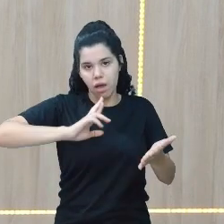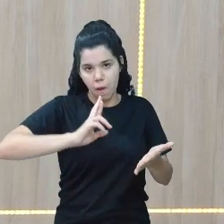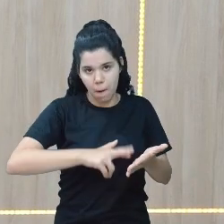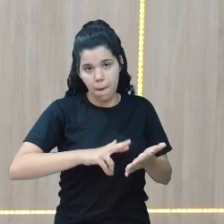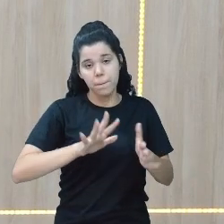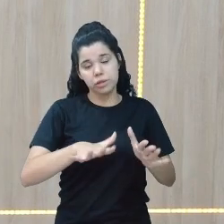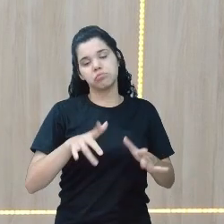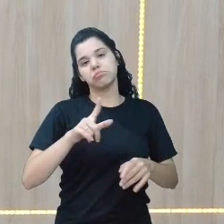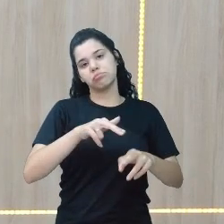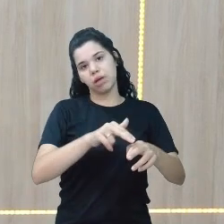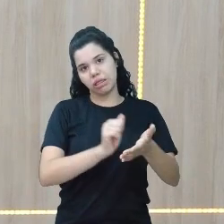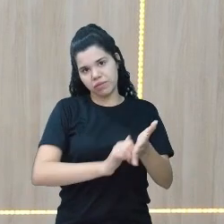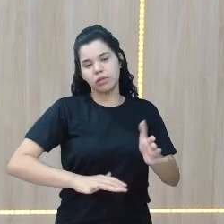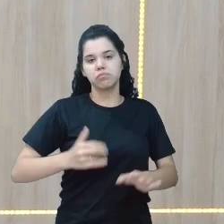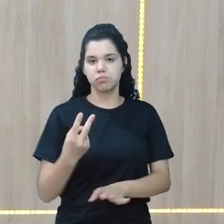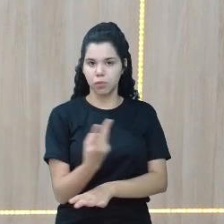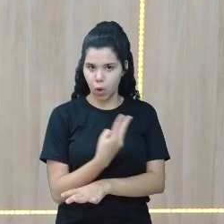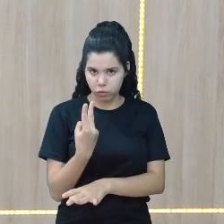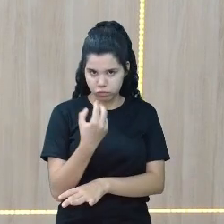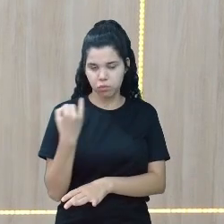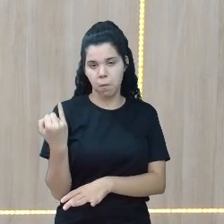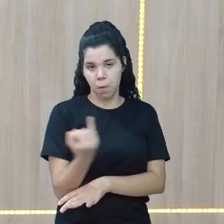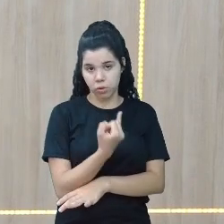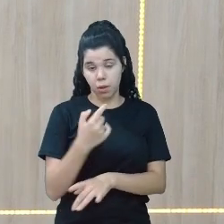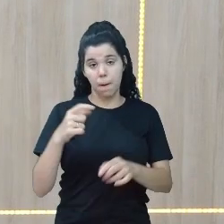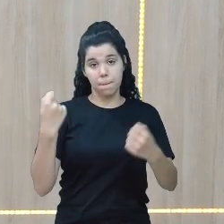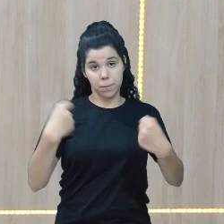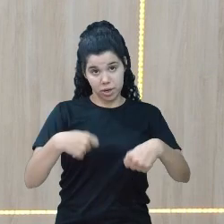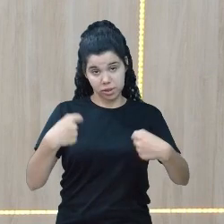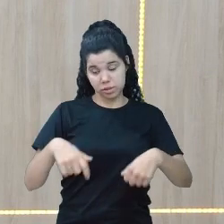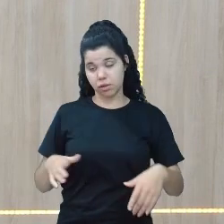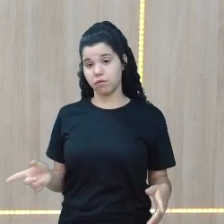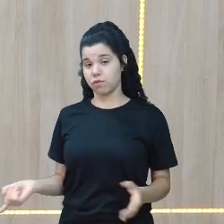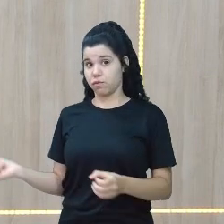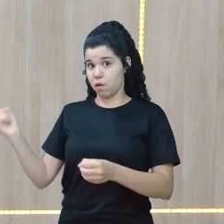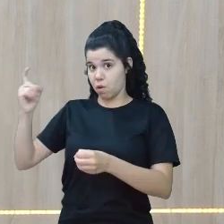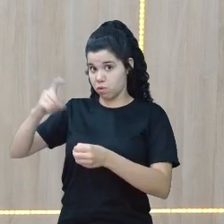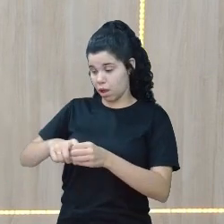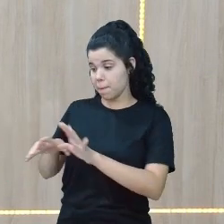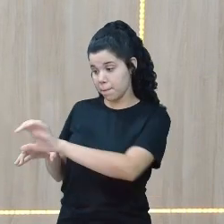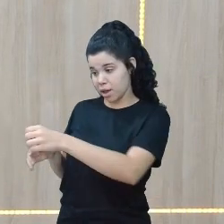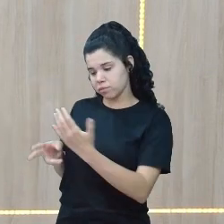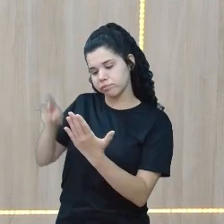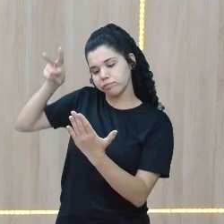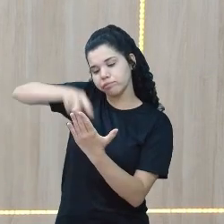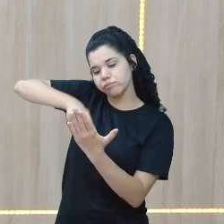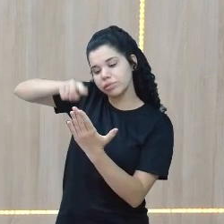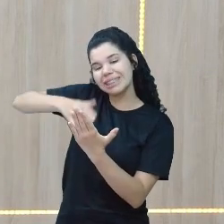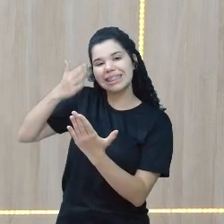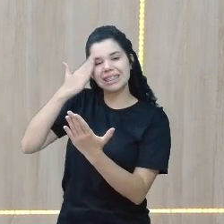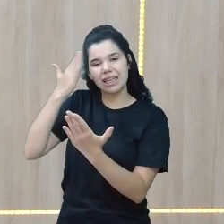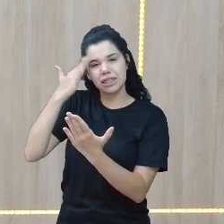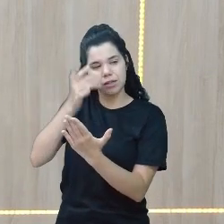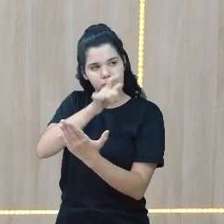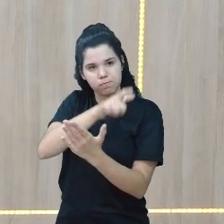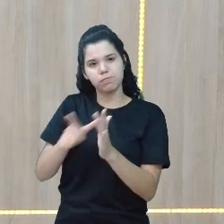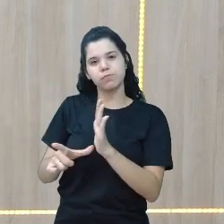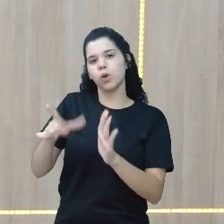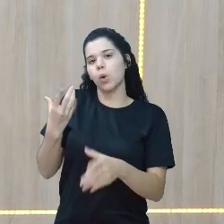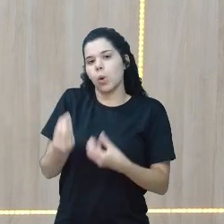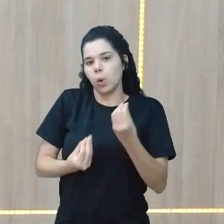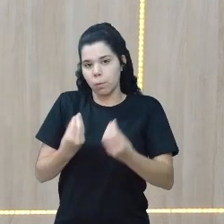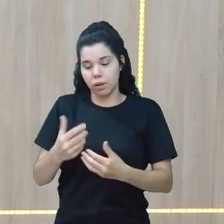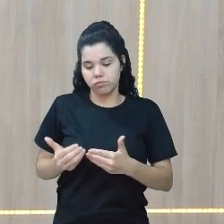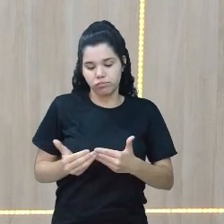muito significativa. Então a gente precisa voltar aos registros e mais na frente, nos nossos próximos encontros, a gente